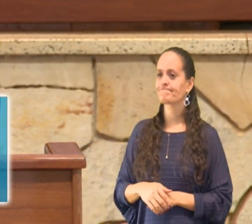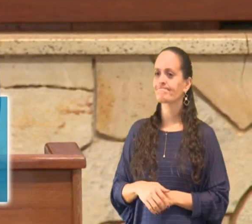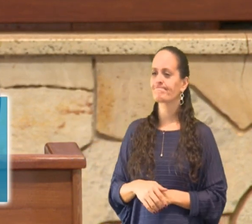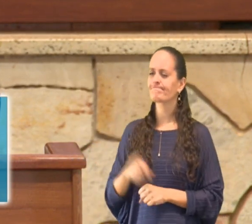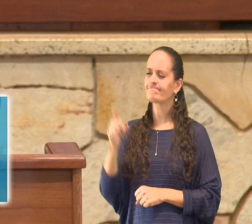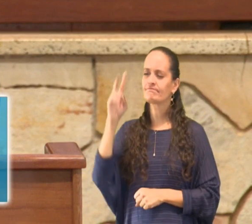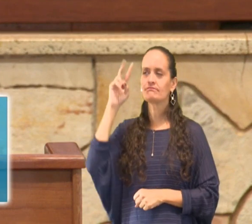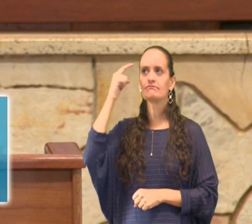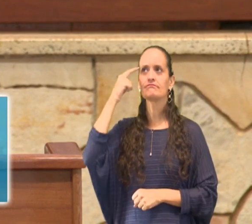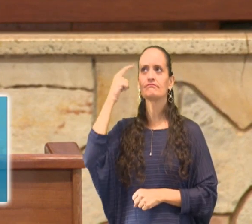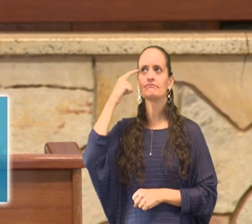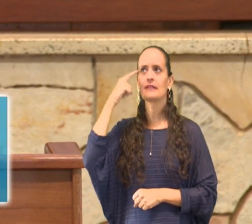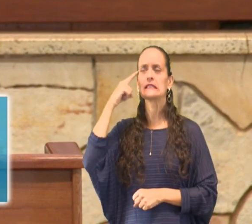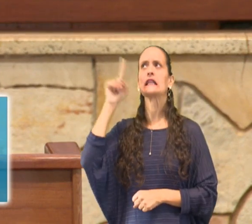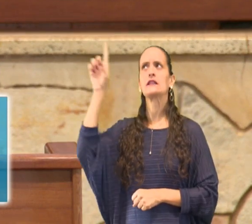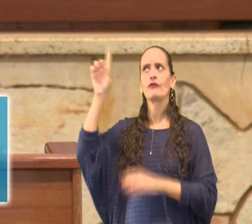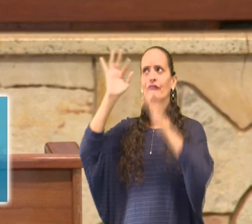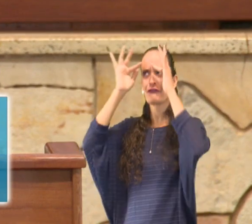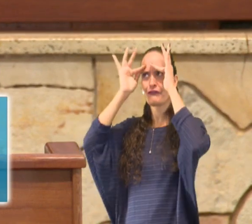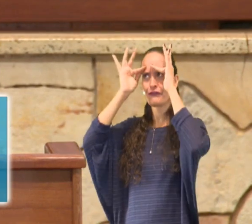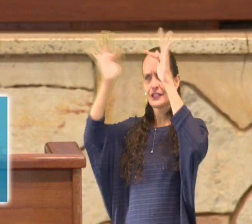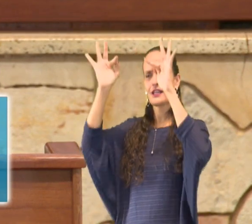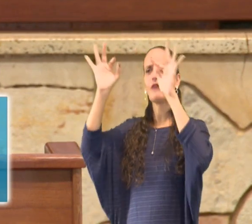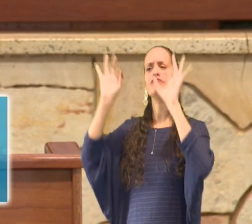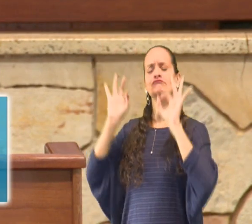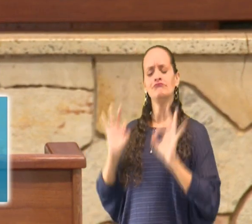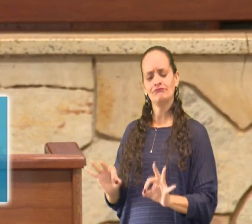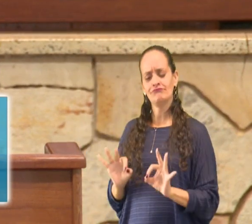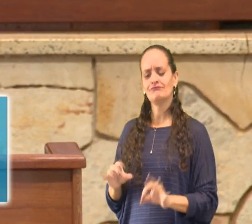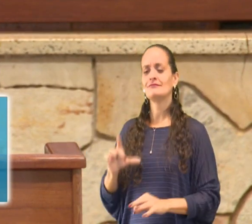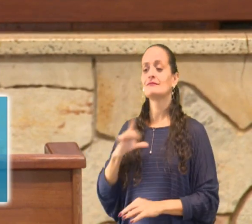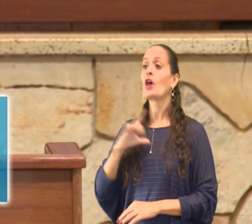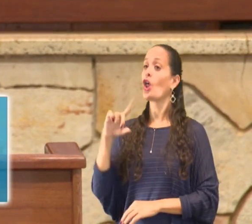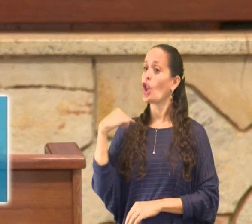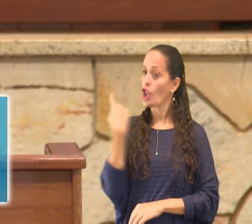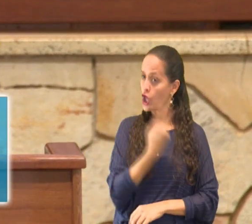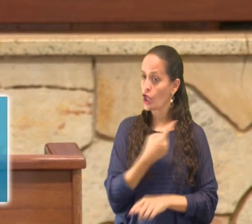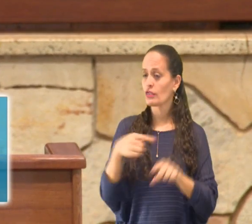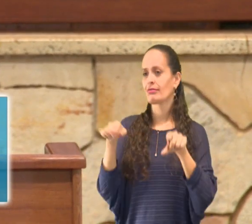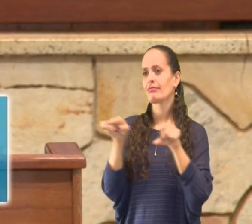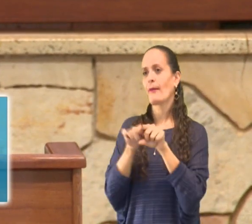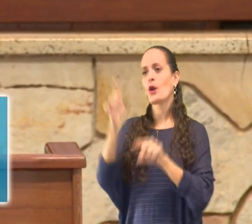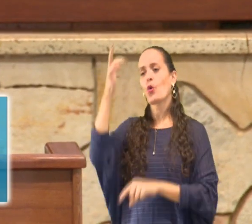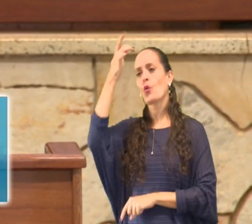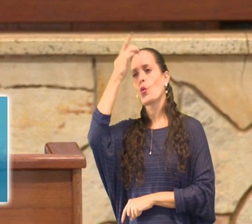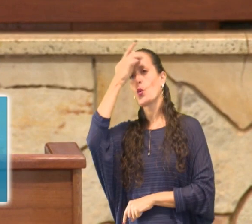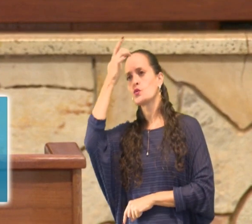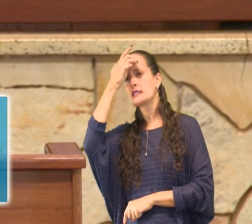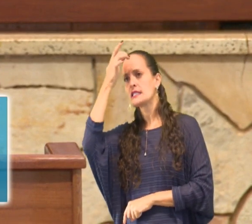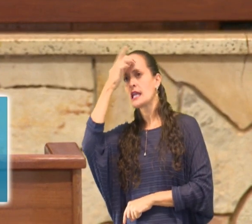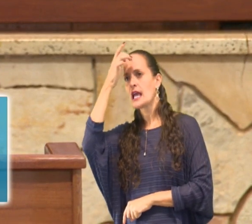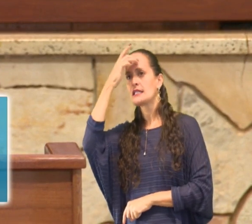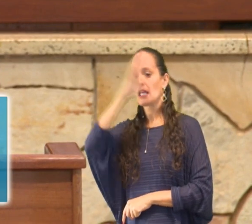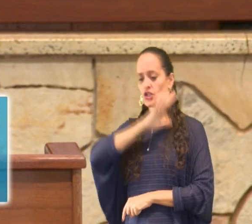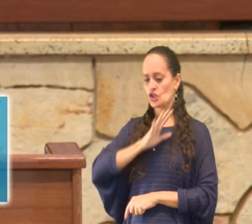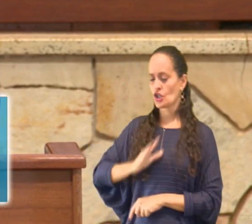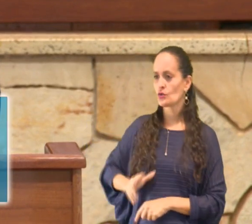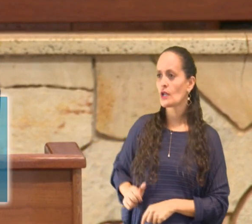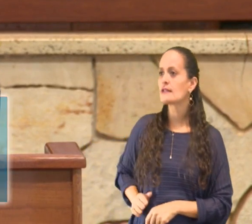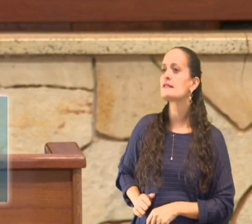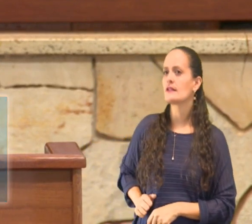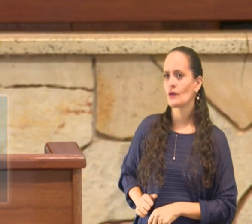uma verdade sobre a fidelidade do Senhor, que possamos fazer isso com a nossa consciência da adoração, da